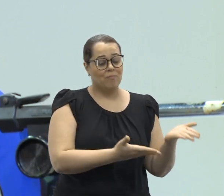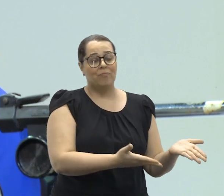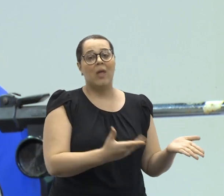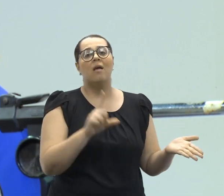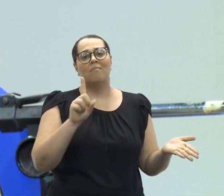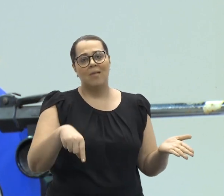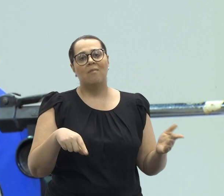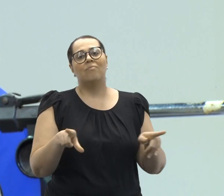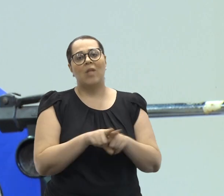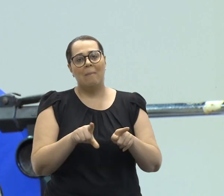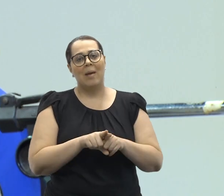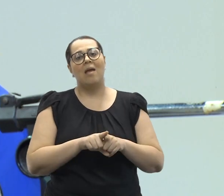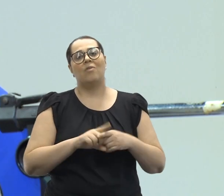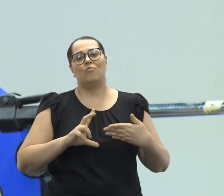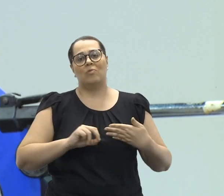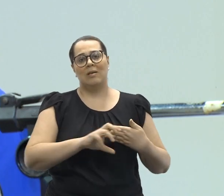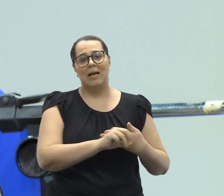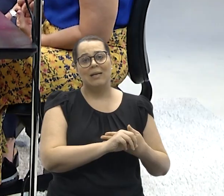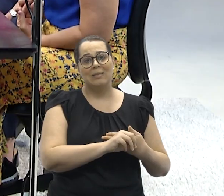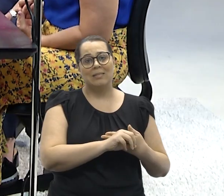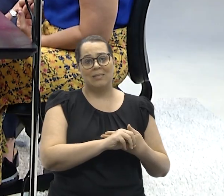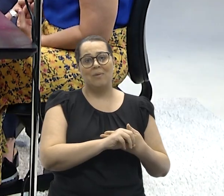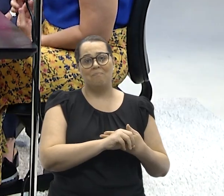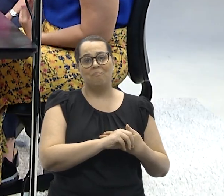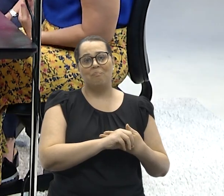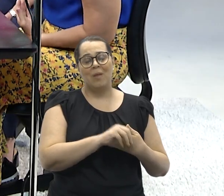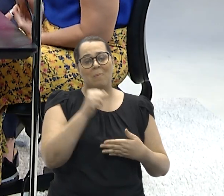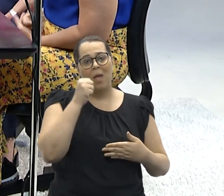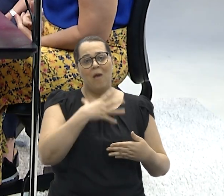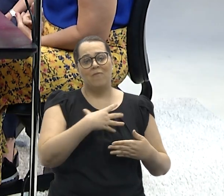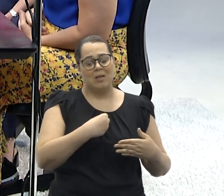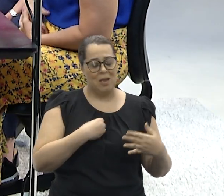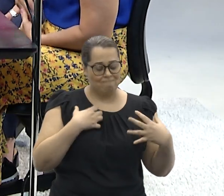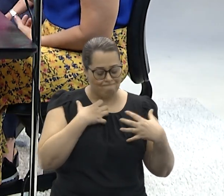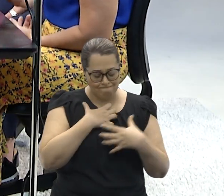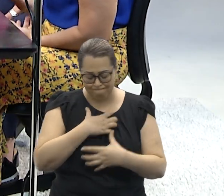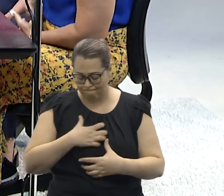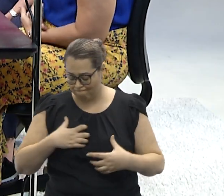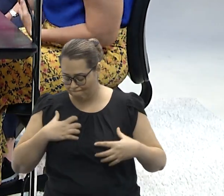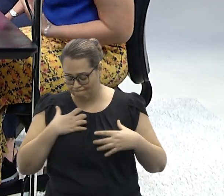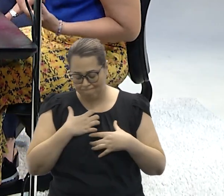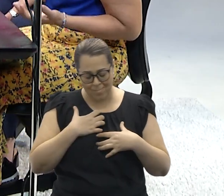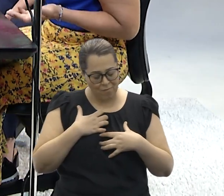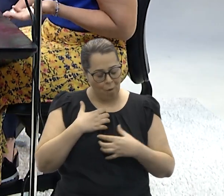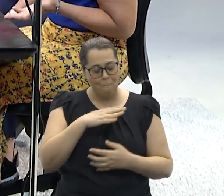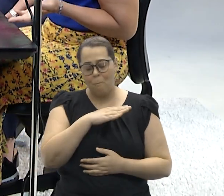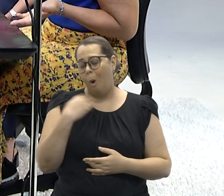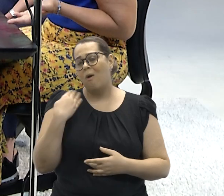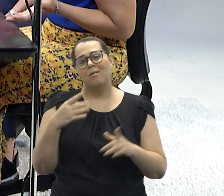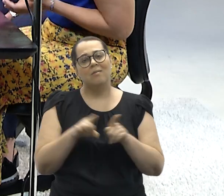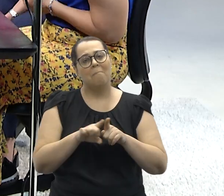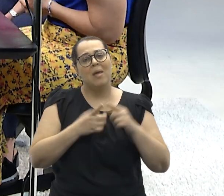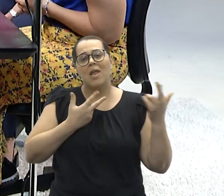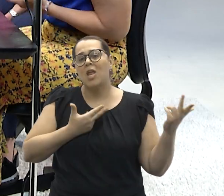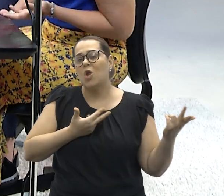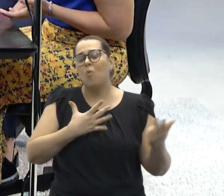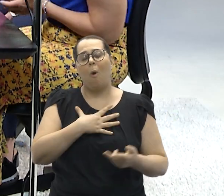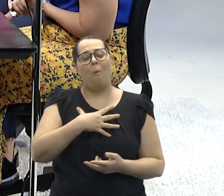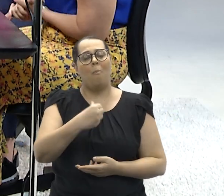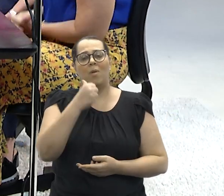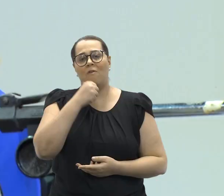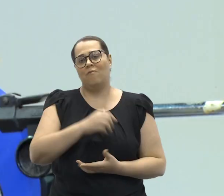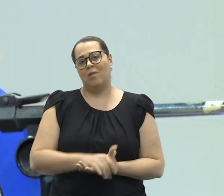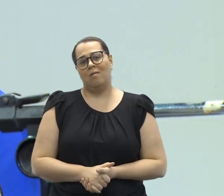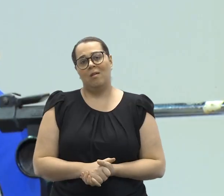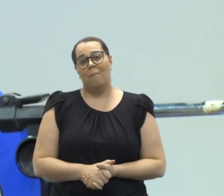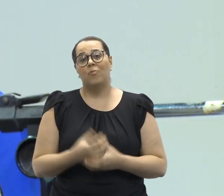imagina, né? Foi muito complicado. Toda a dor e essa espera. Toda a dor, e aí eu falei, gente, eu vou morrer também, né? Porque como